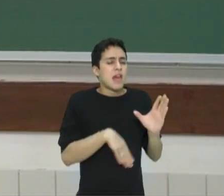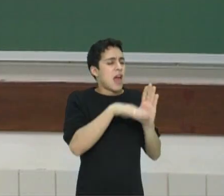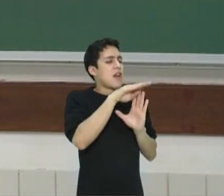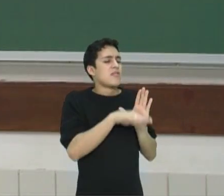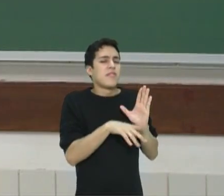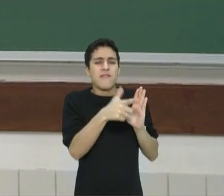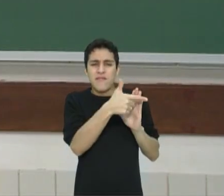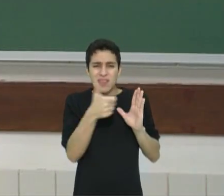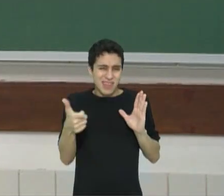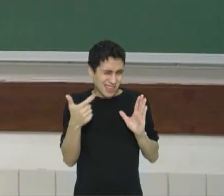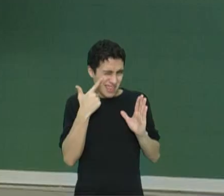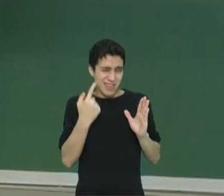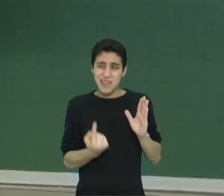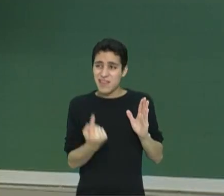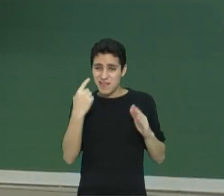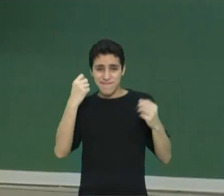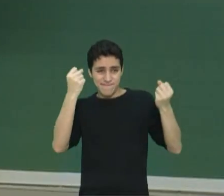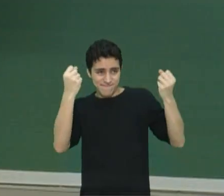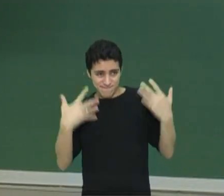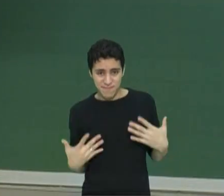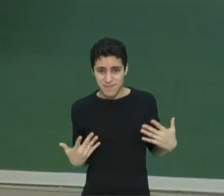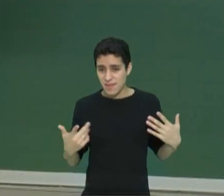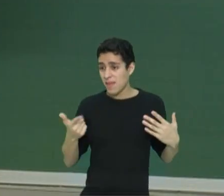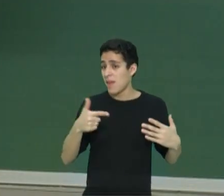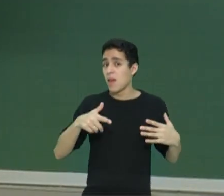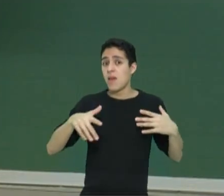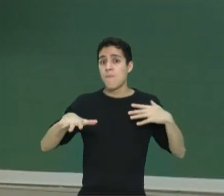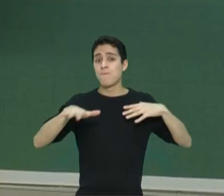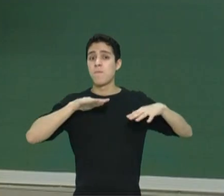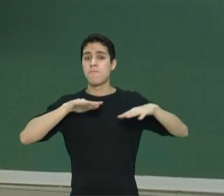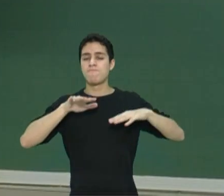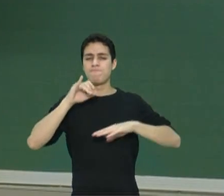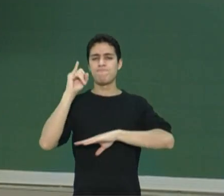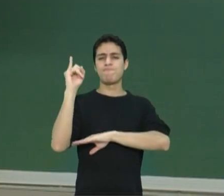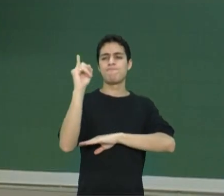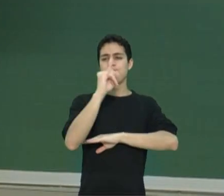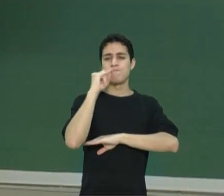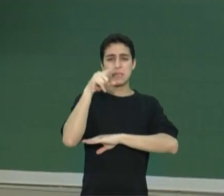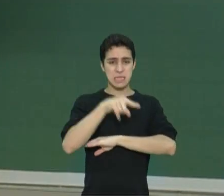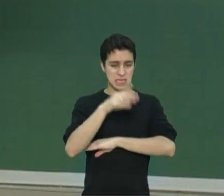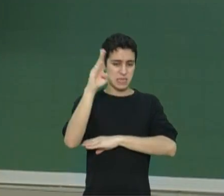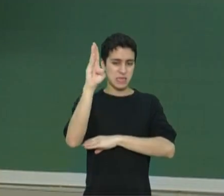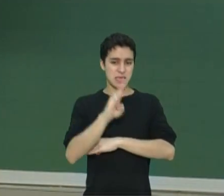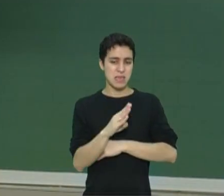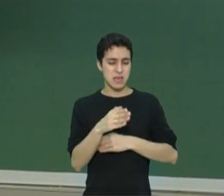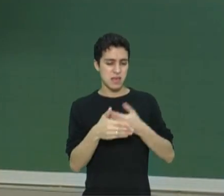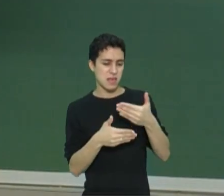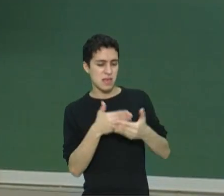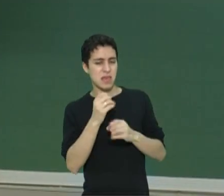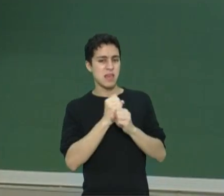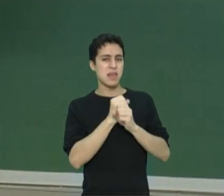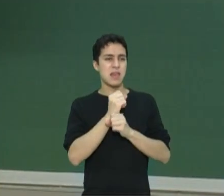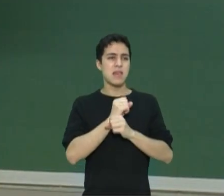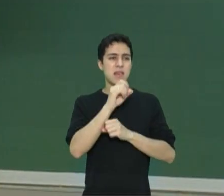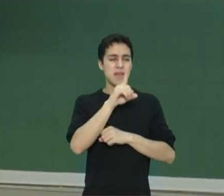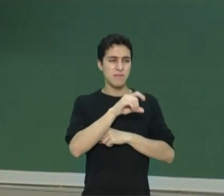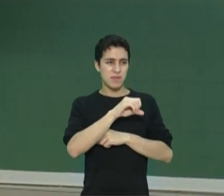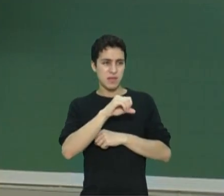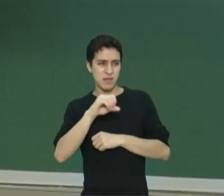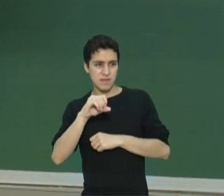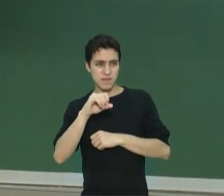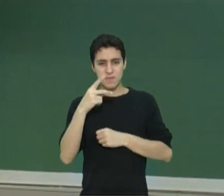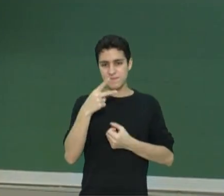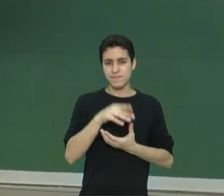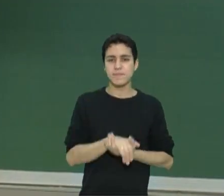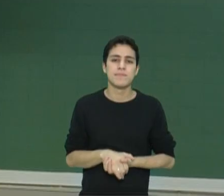vendo tudo isso aqui mas para vocês sabendo que tem um documento importantíssimo que foi elaborado aqui no Brasil durante a eco-92 ou rio-92 o